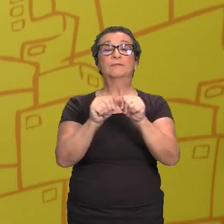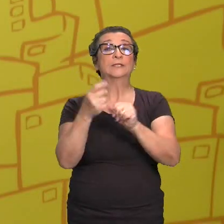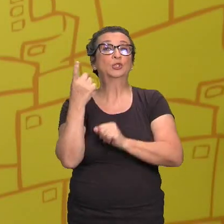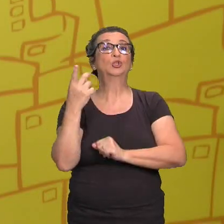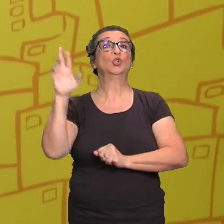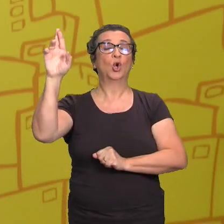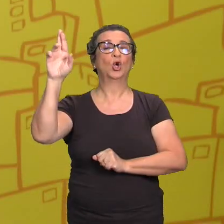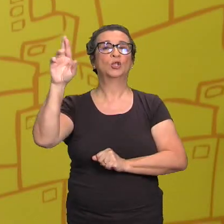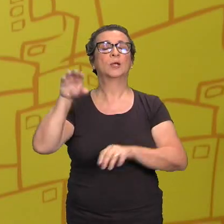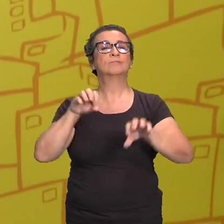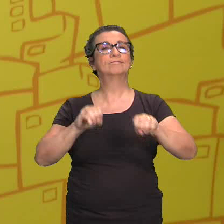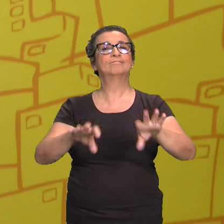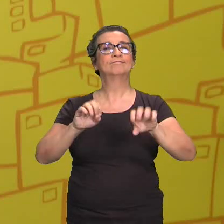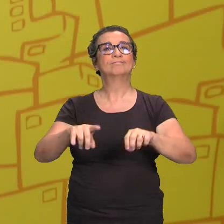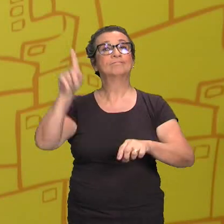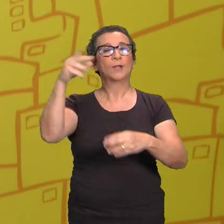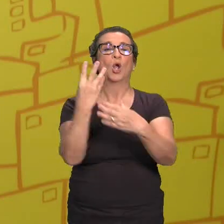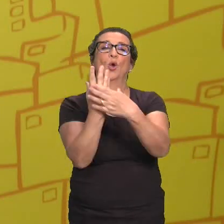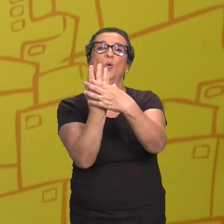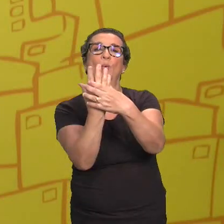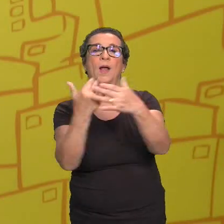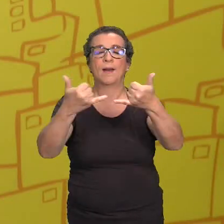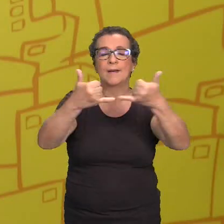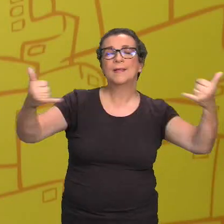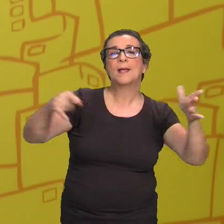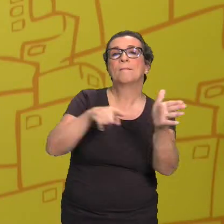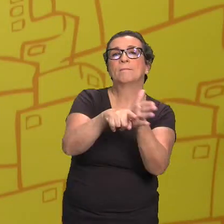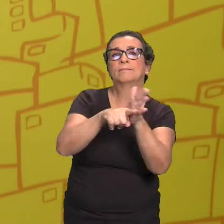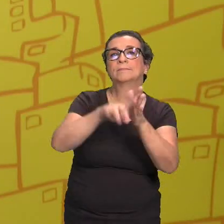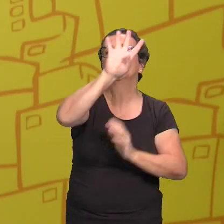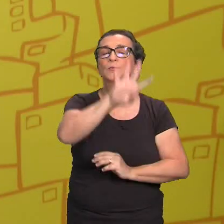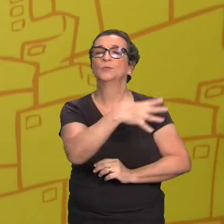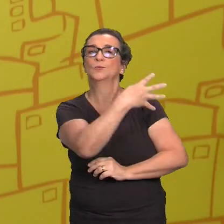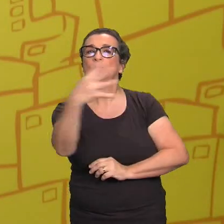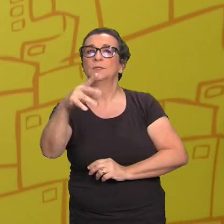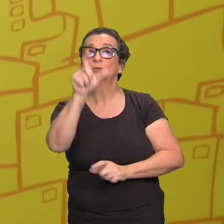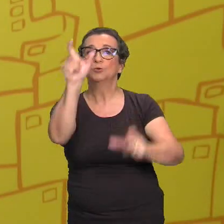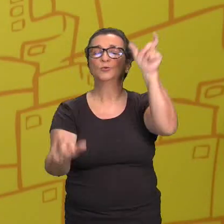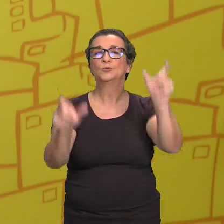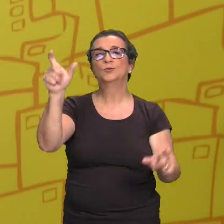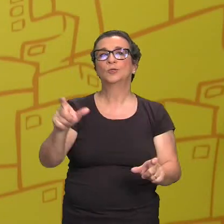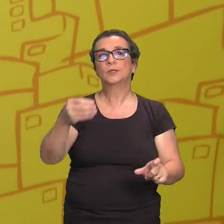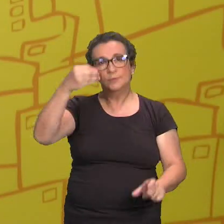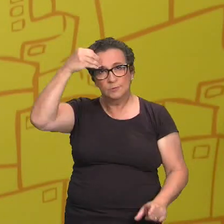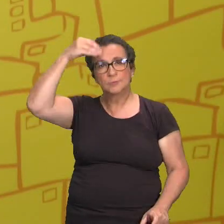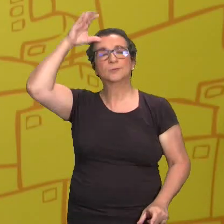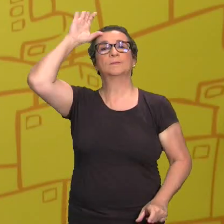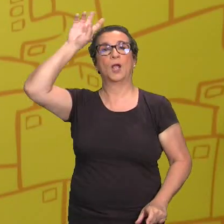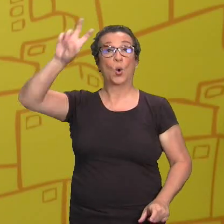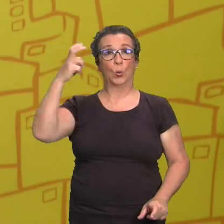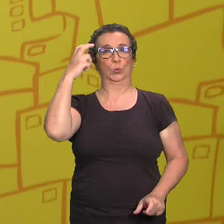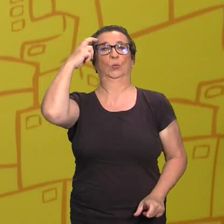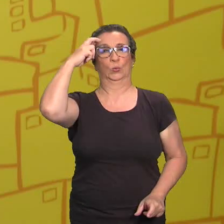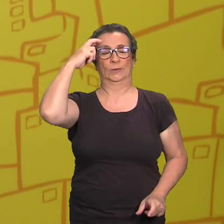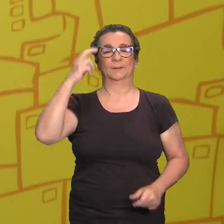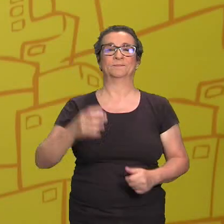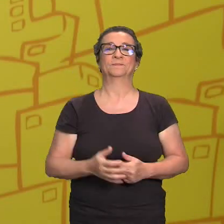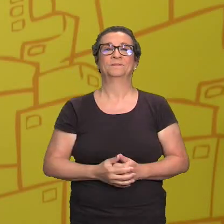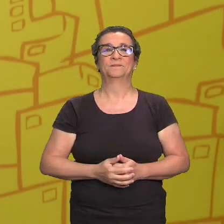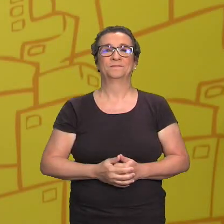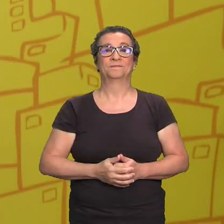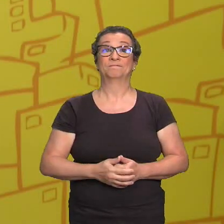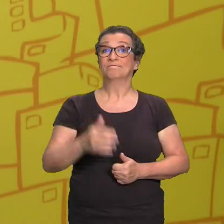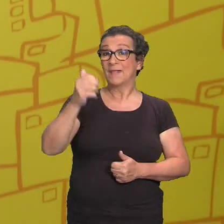doutorado em Educação pela UERJ, na linha de pesquisa Currículo, Sujeitos, Conhecimentos e Cultura.